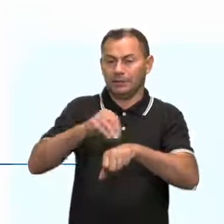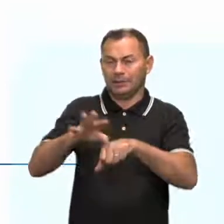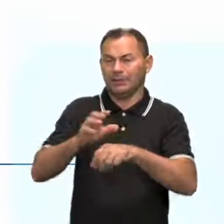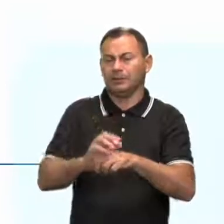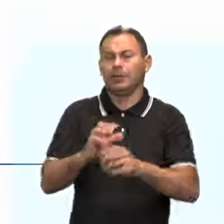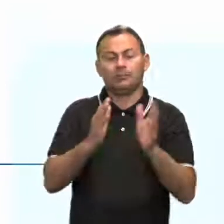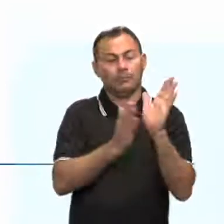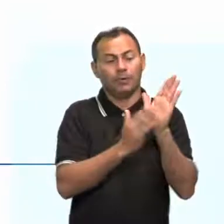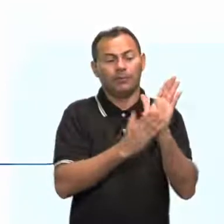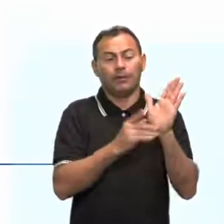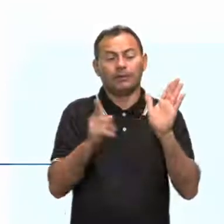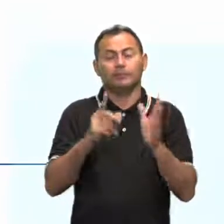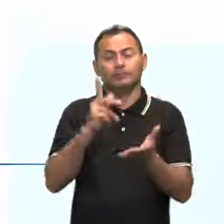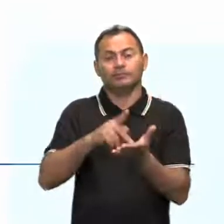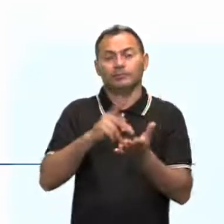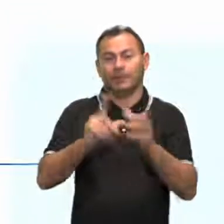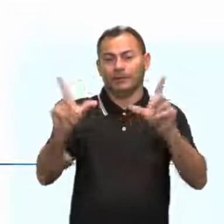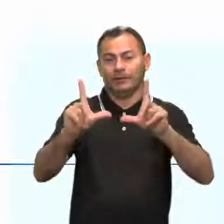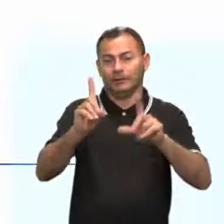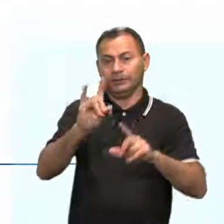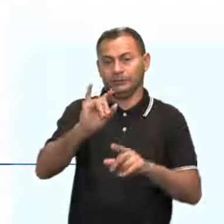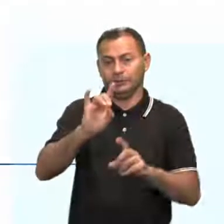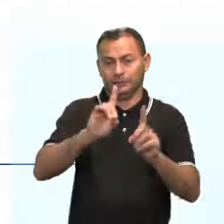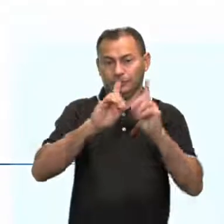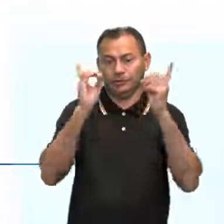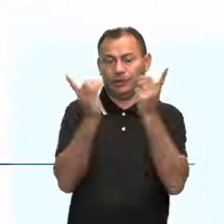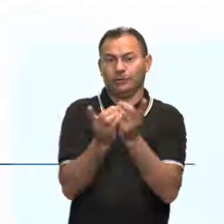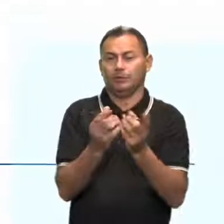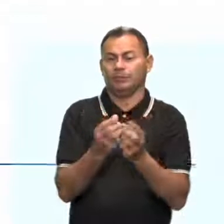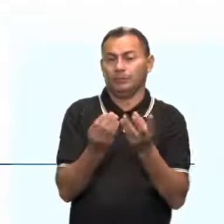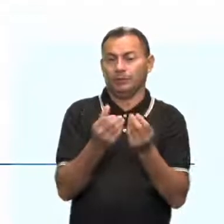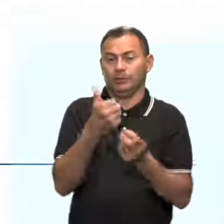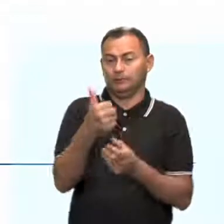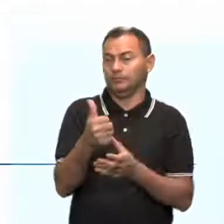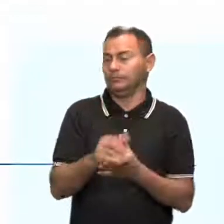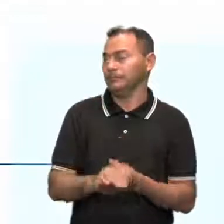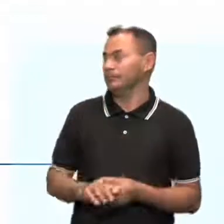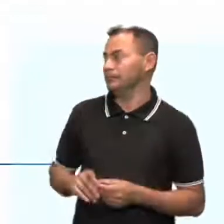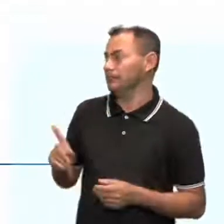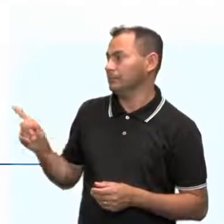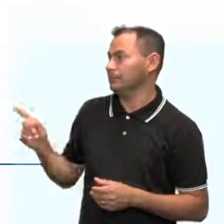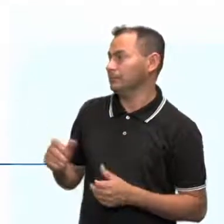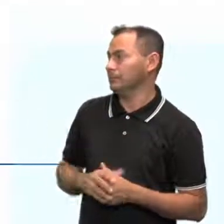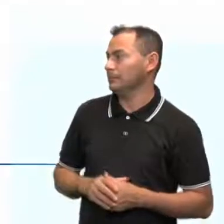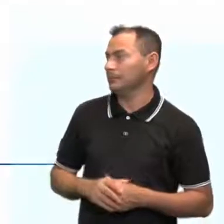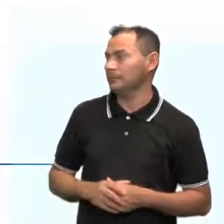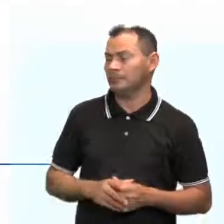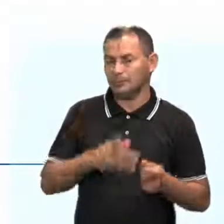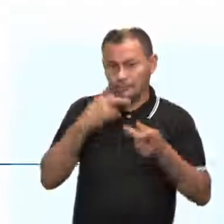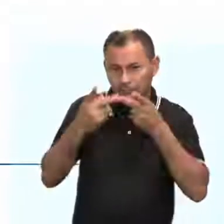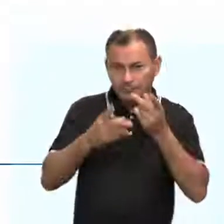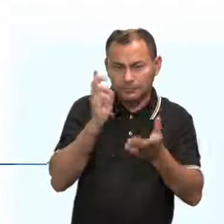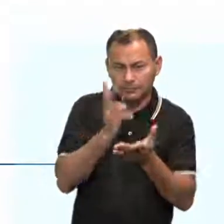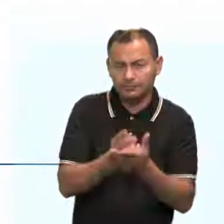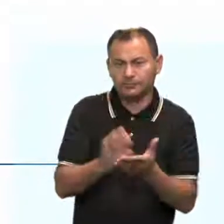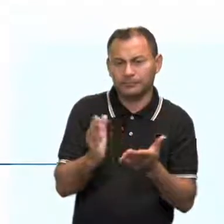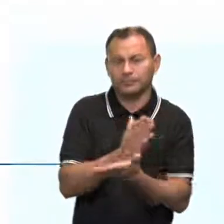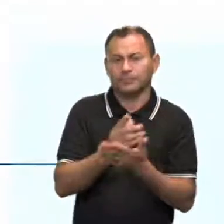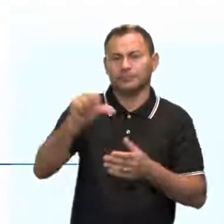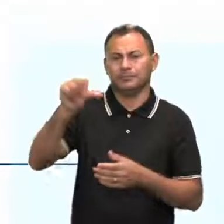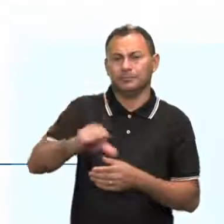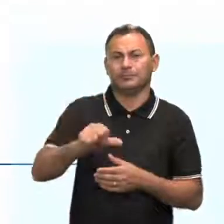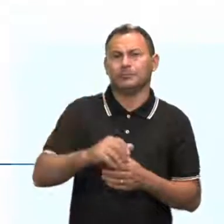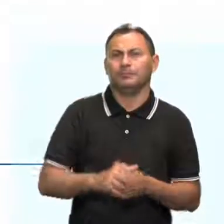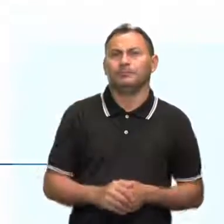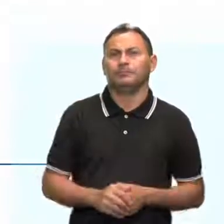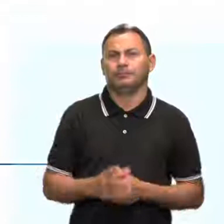tem que provar para ele que realmente a TV digital ela tem muitas vantagens. E falar que mesmo tendo algumas